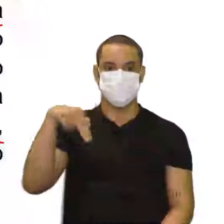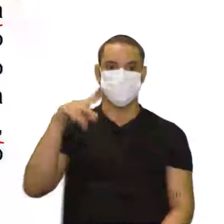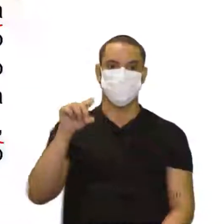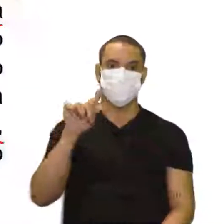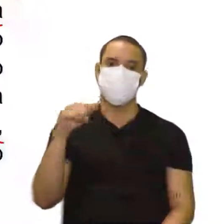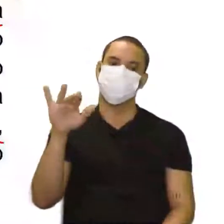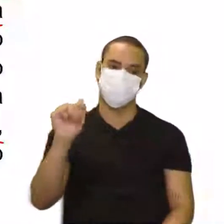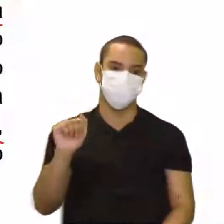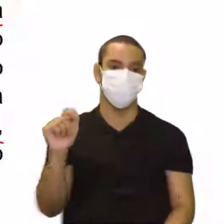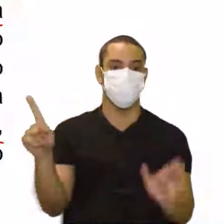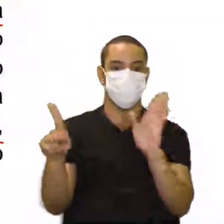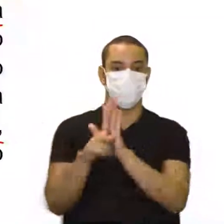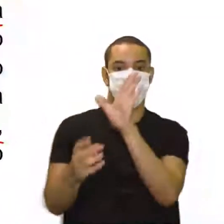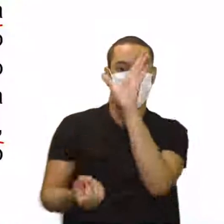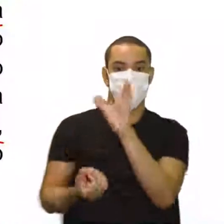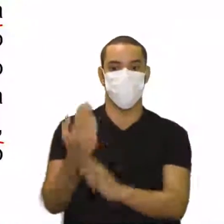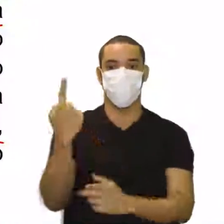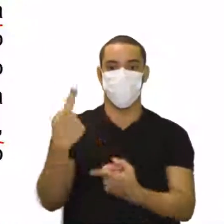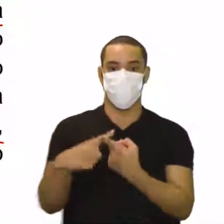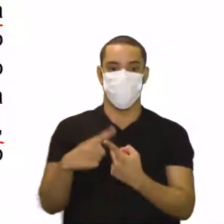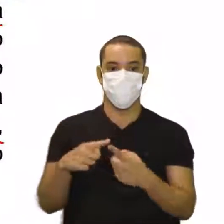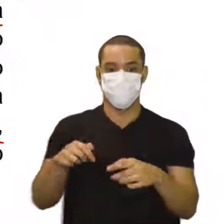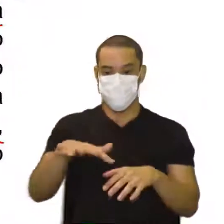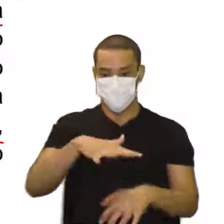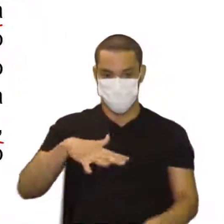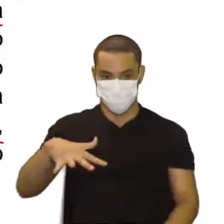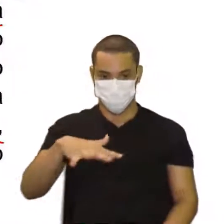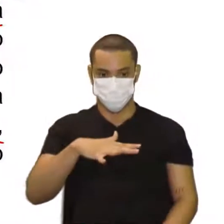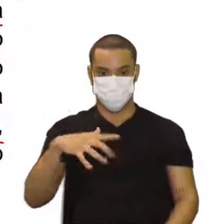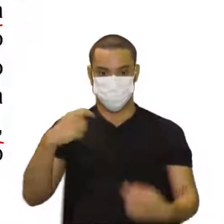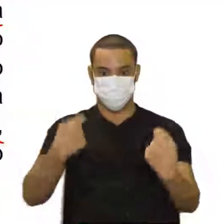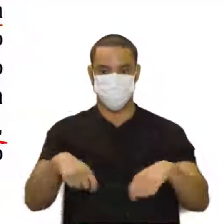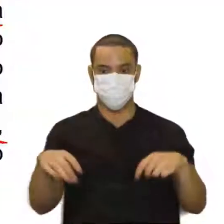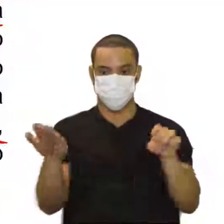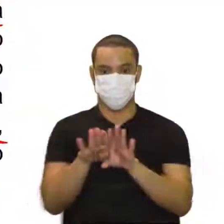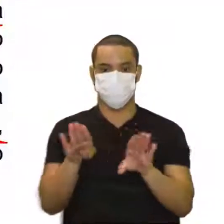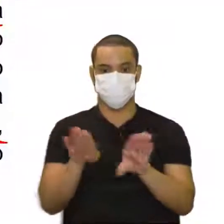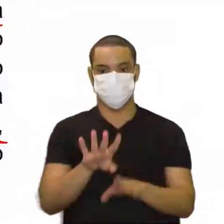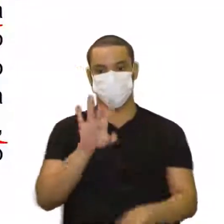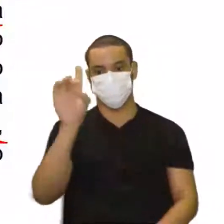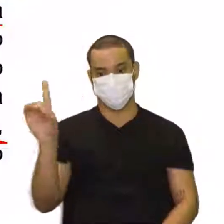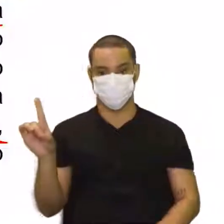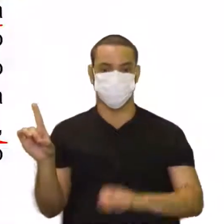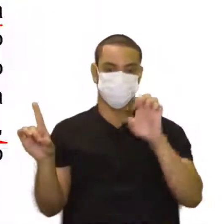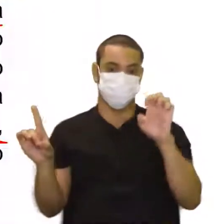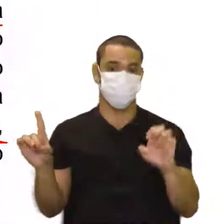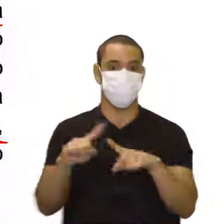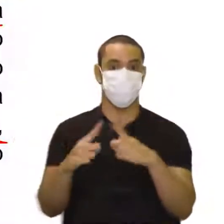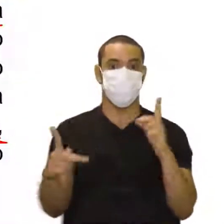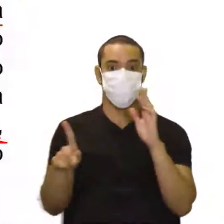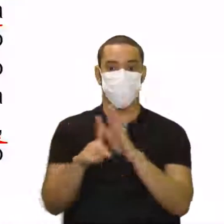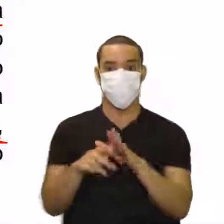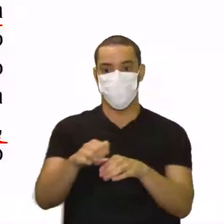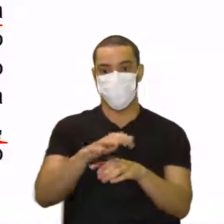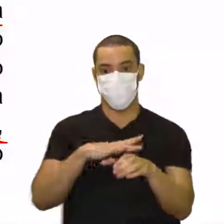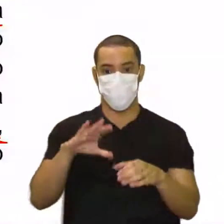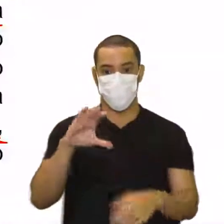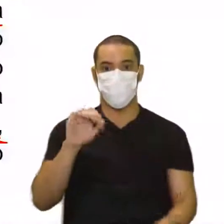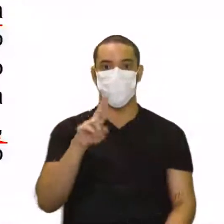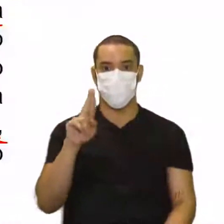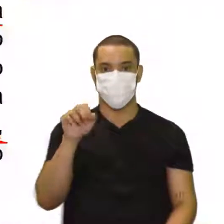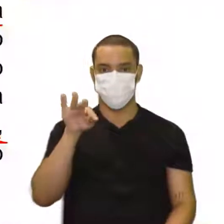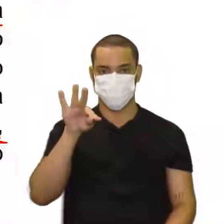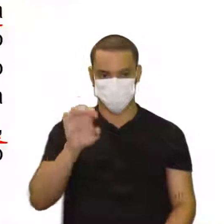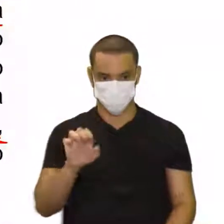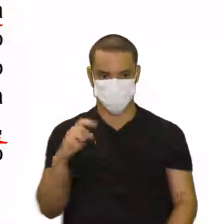a corrente induzida gera, por sua vez, um campo e esse campo também é da direita para a esquerda, gente, mas o campo da corrente, tá bom?